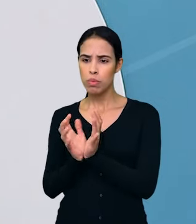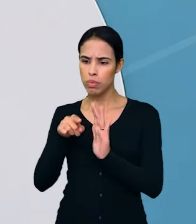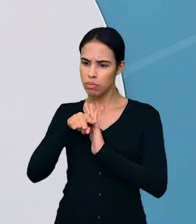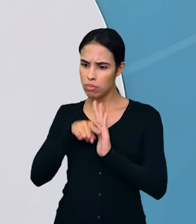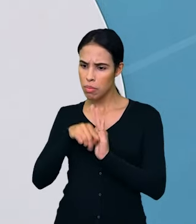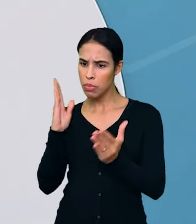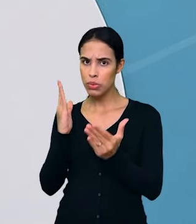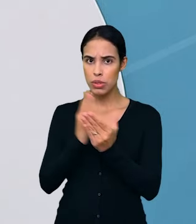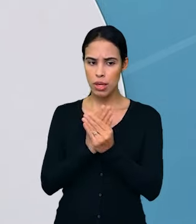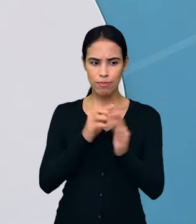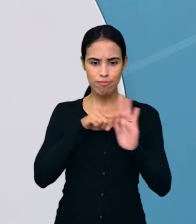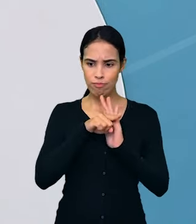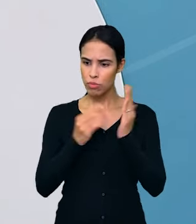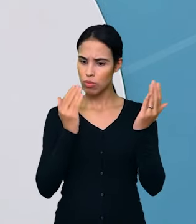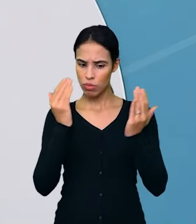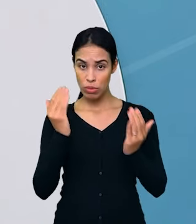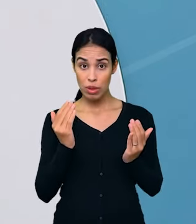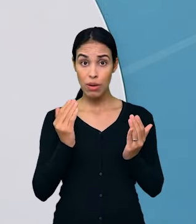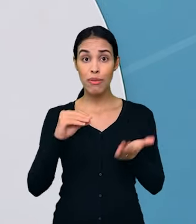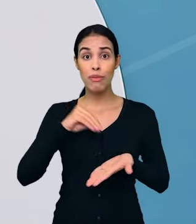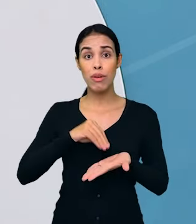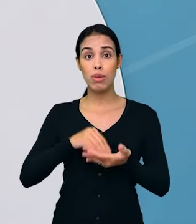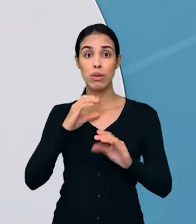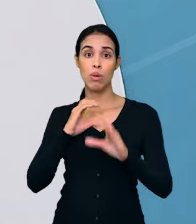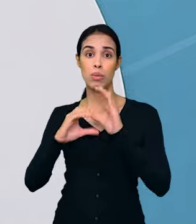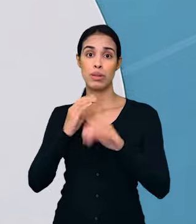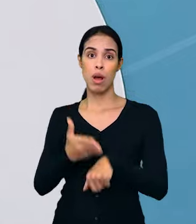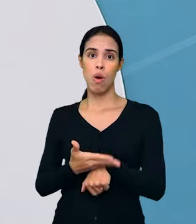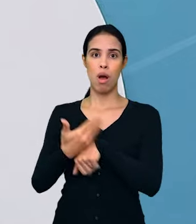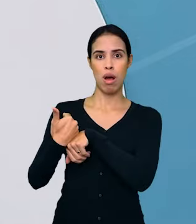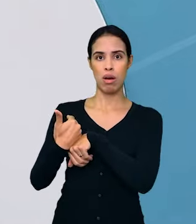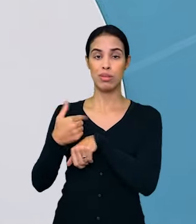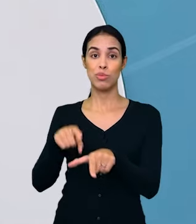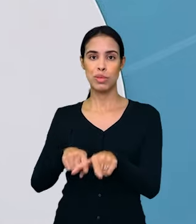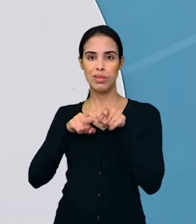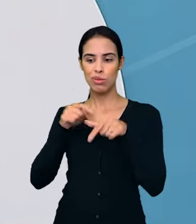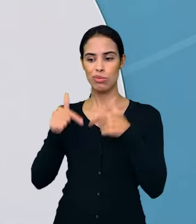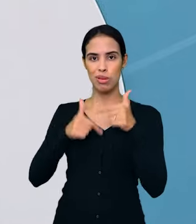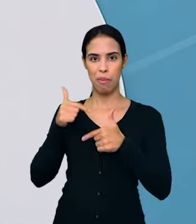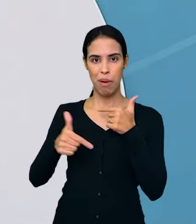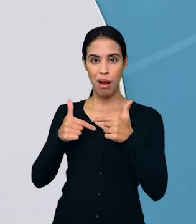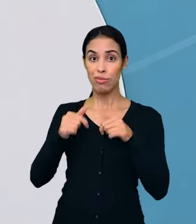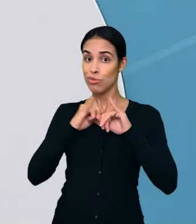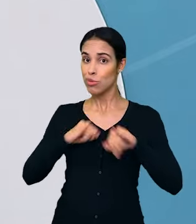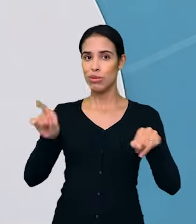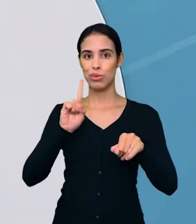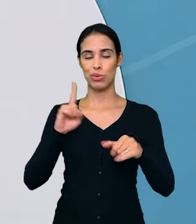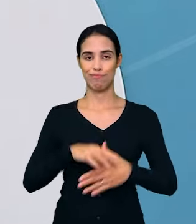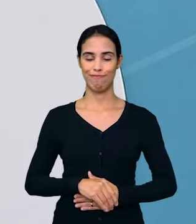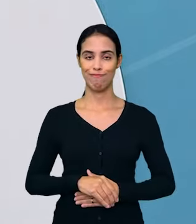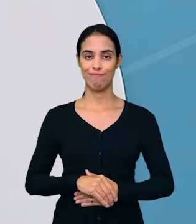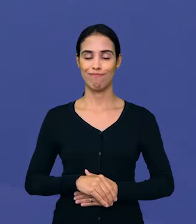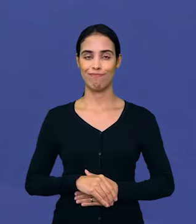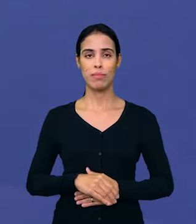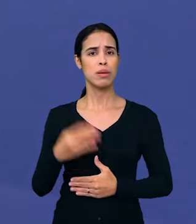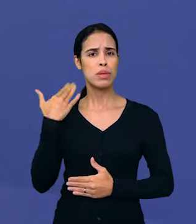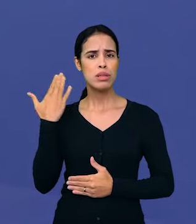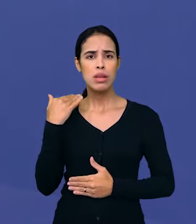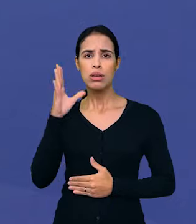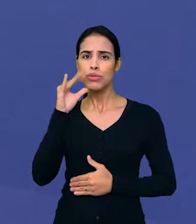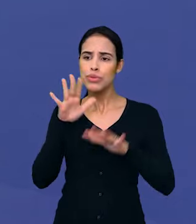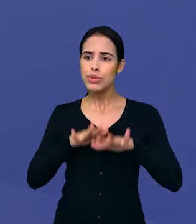dissídios coletivos. O principal motivo foi a falta de comunicação prévia sobre a suspensão do serviço, considerado essencial.